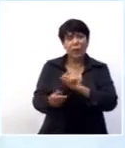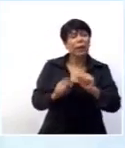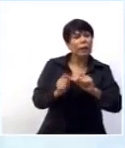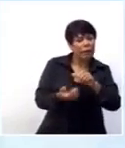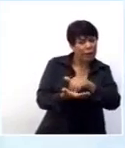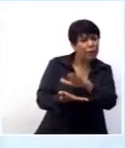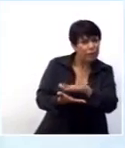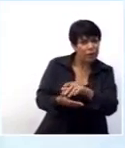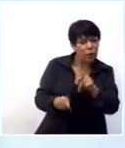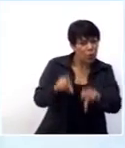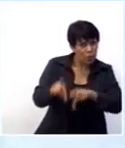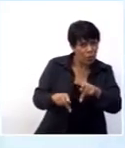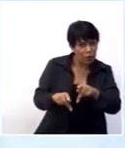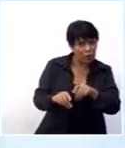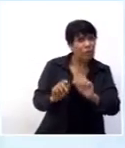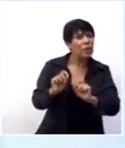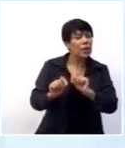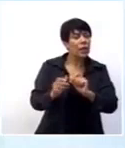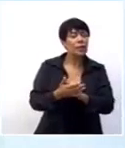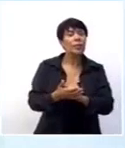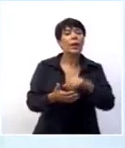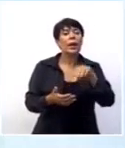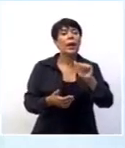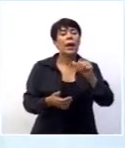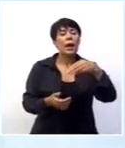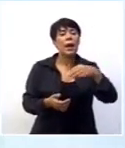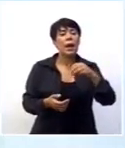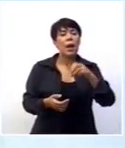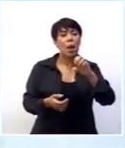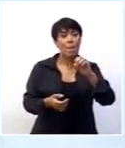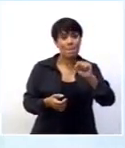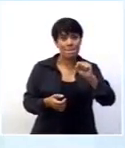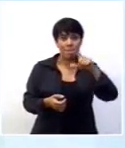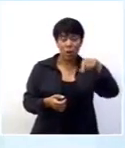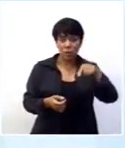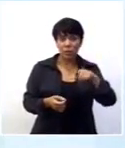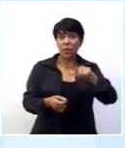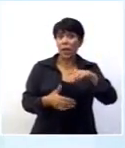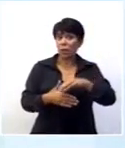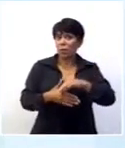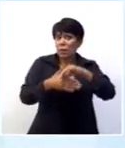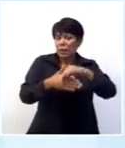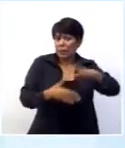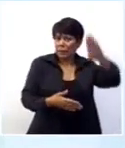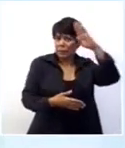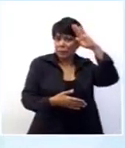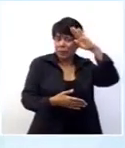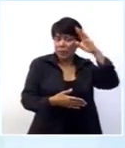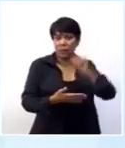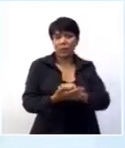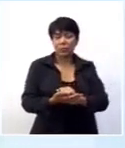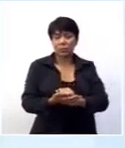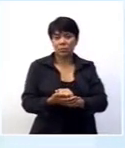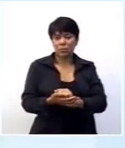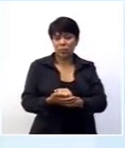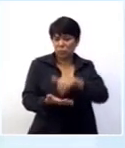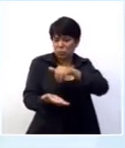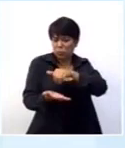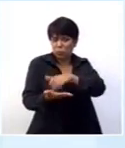esses Hicsos? O Amoses IV, um grande líder militar, ele vai não só expulsar os